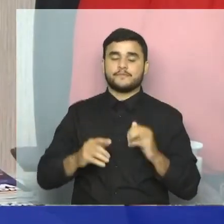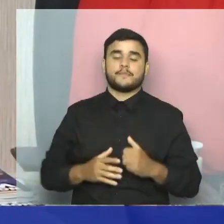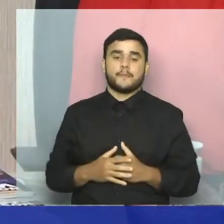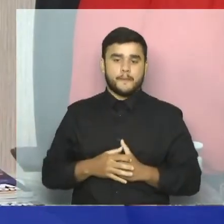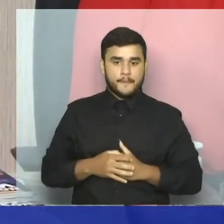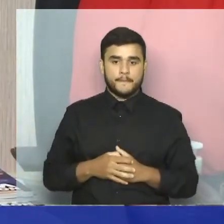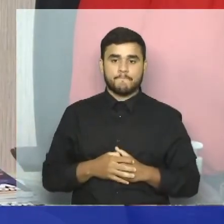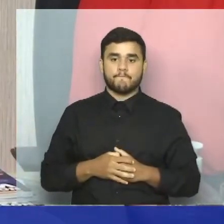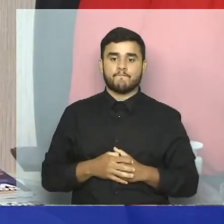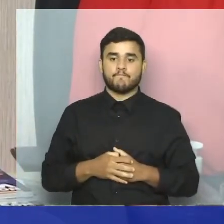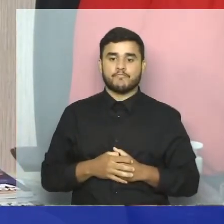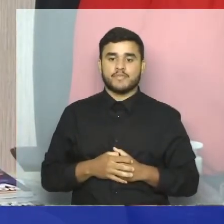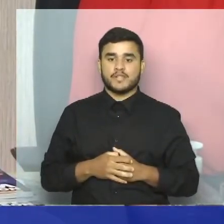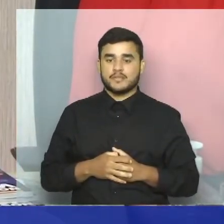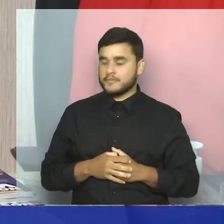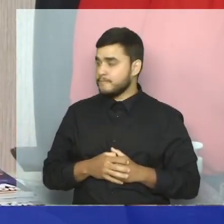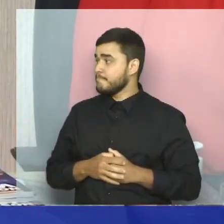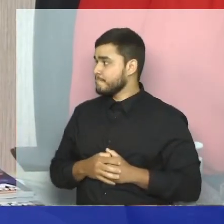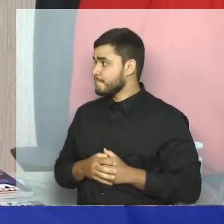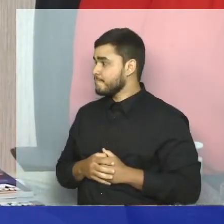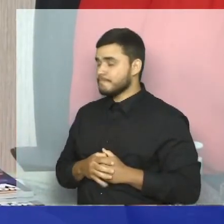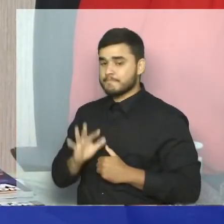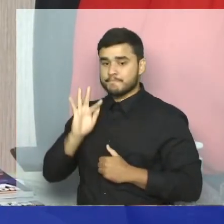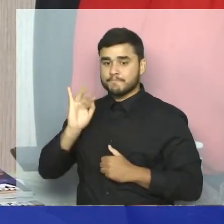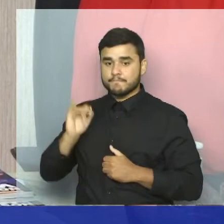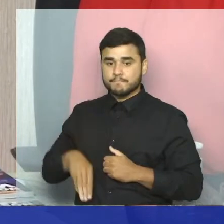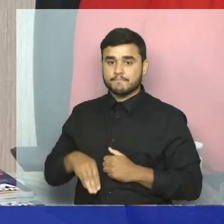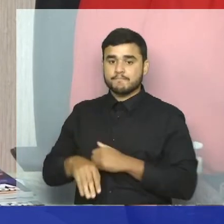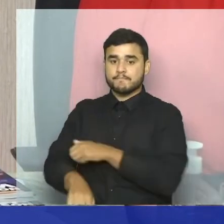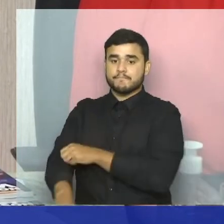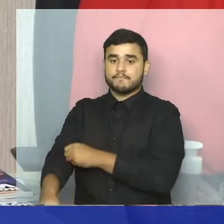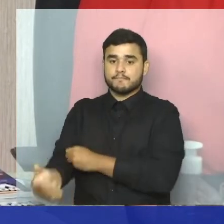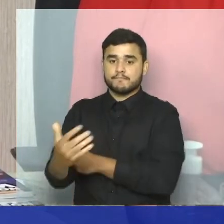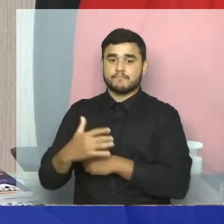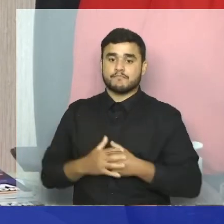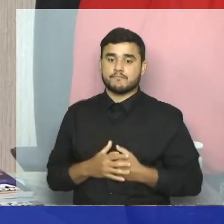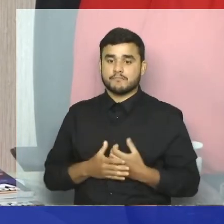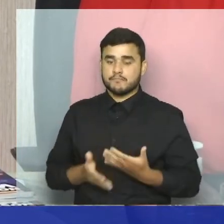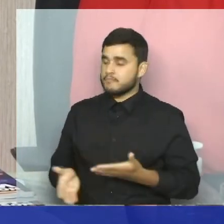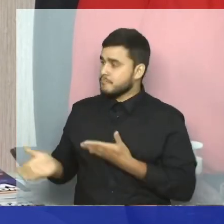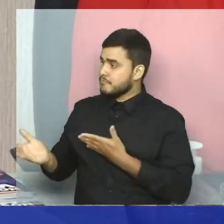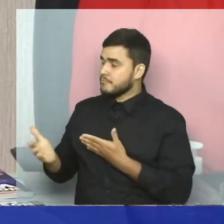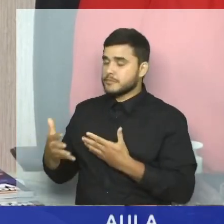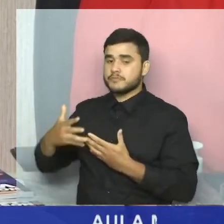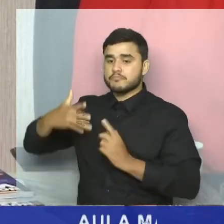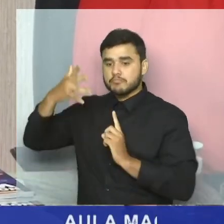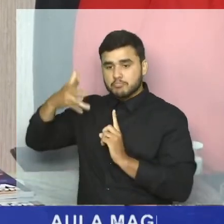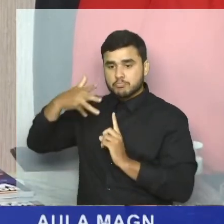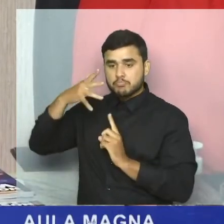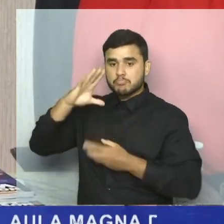E chegamos ao fim. Se o nosso palestrante tiver